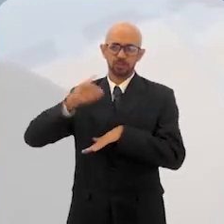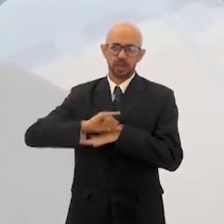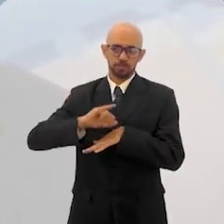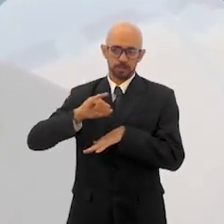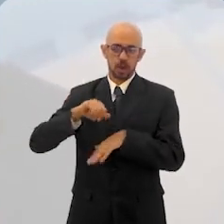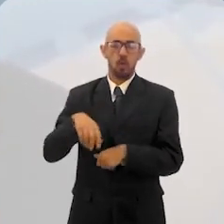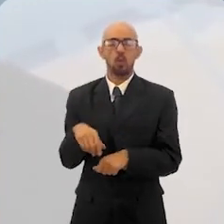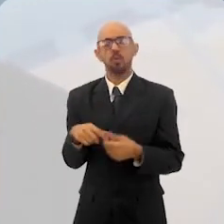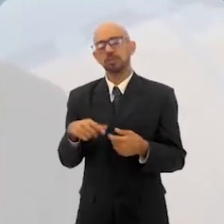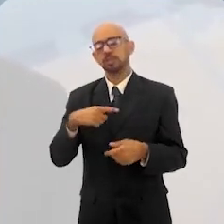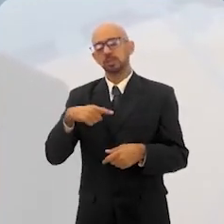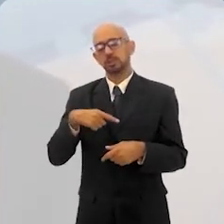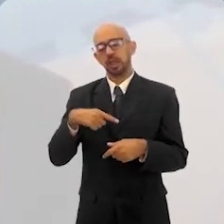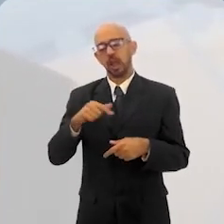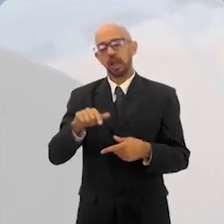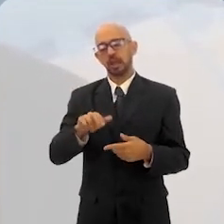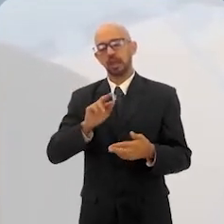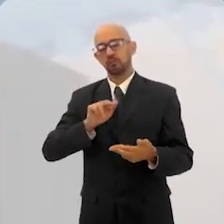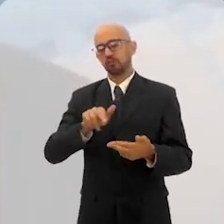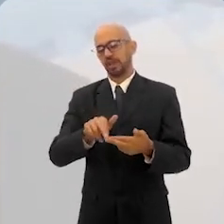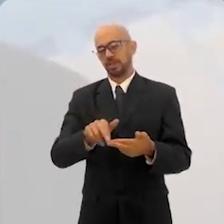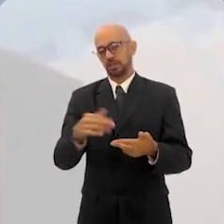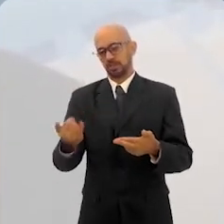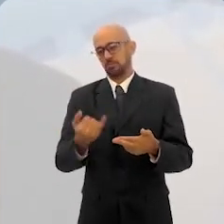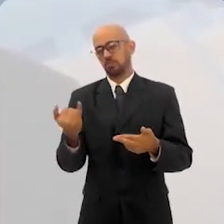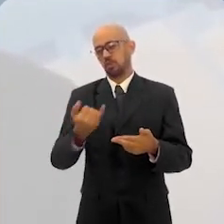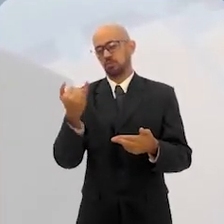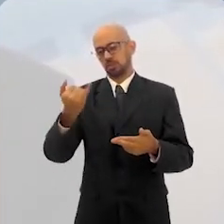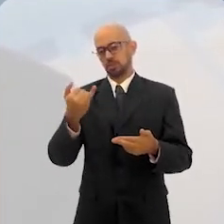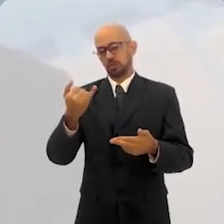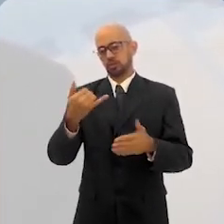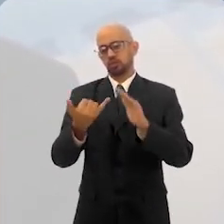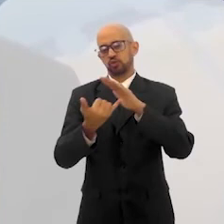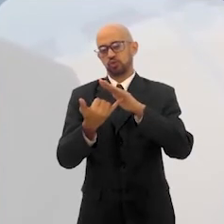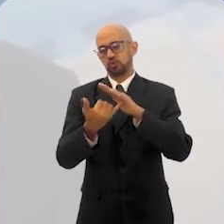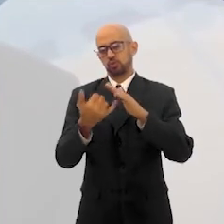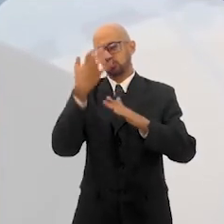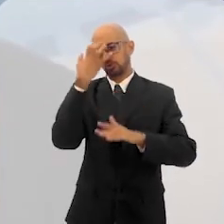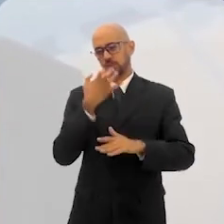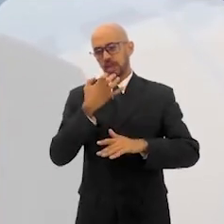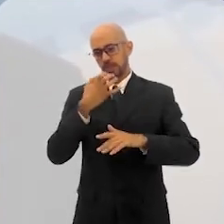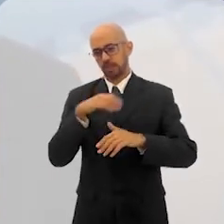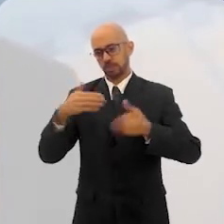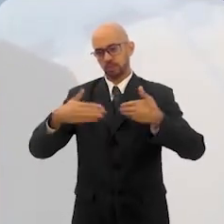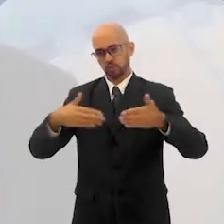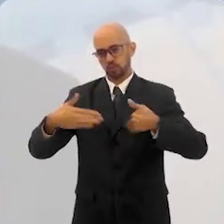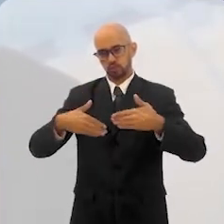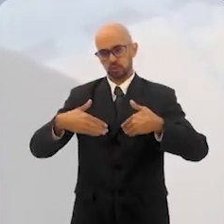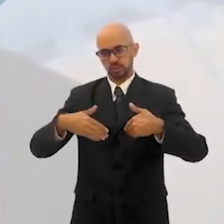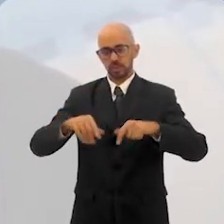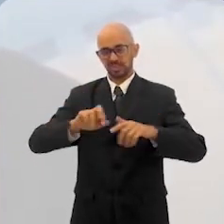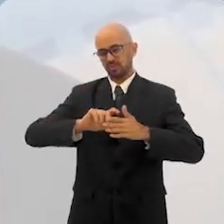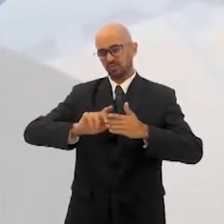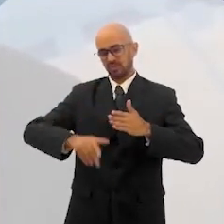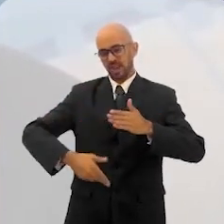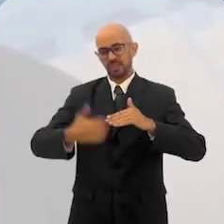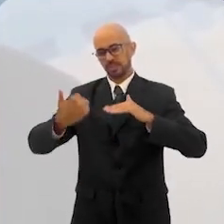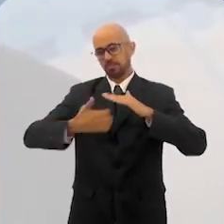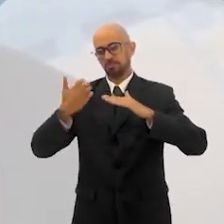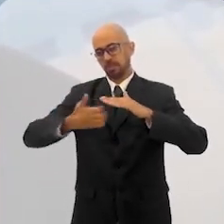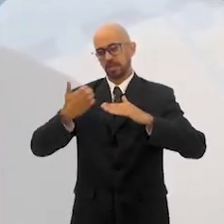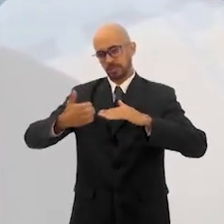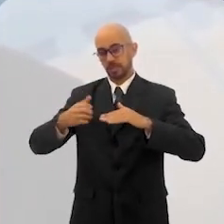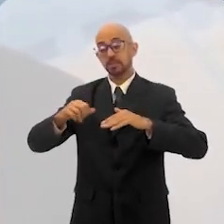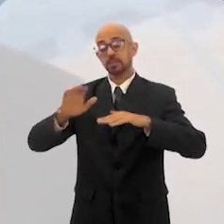atores importantes, a gente tem instituições sérias, né, indústrias, empresas também que fazem um